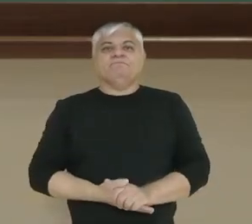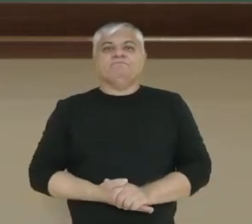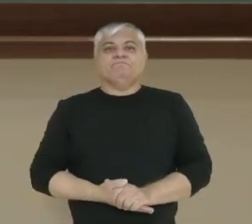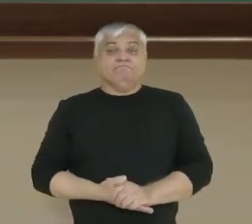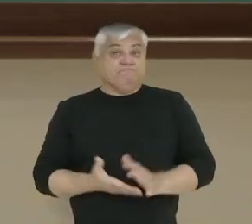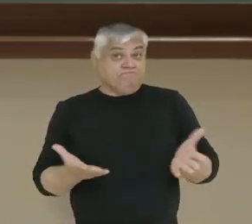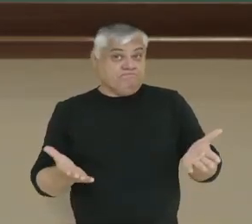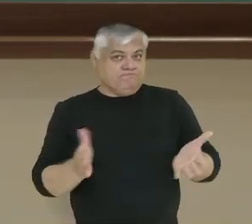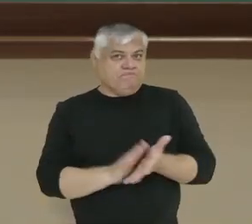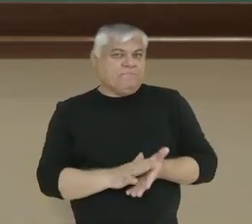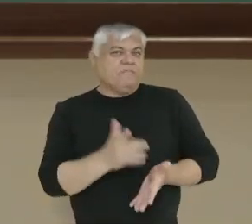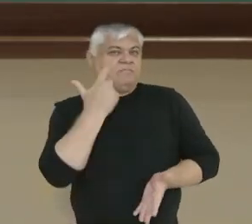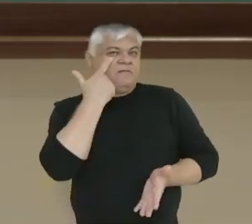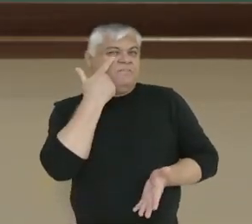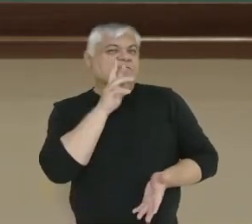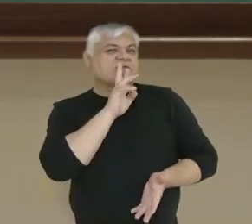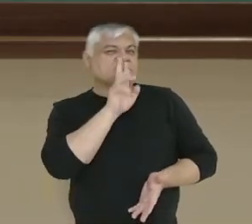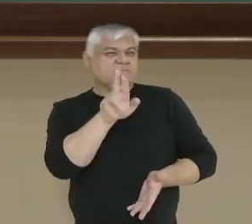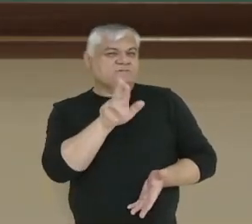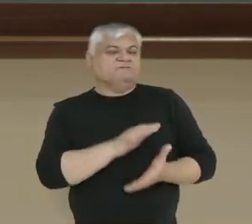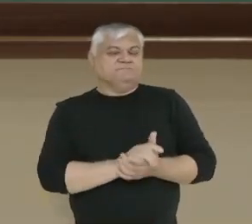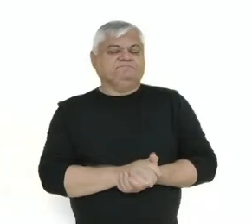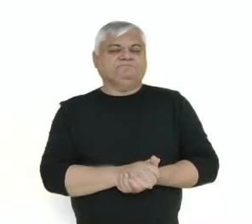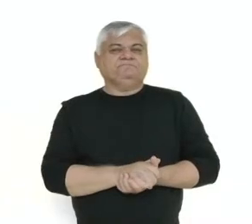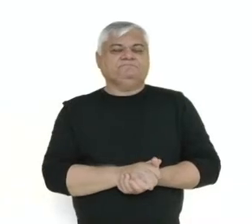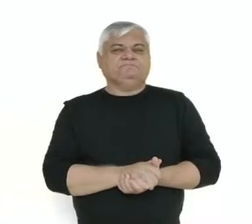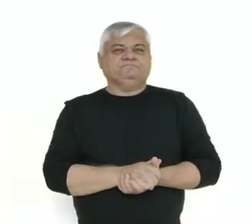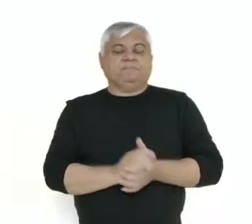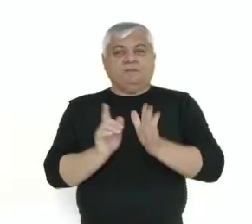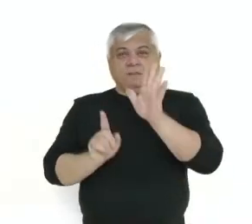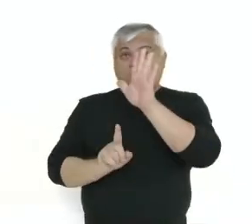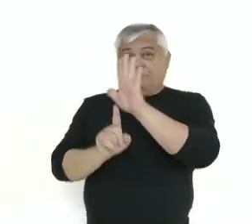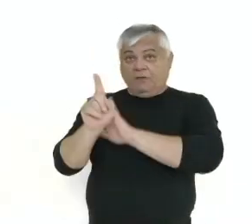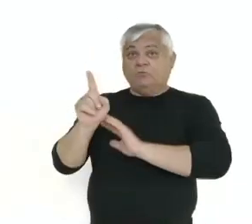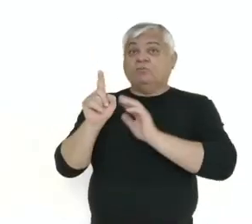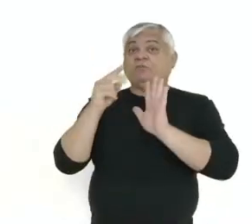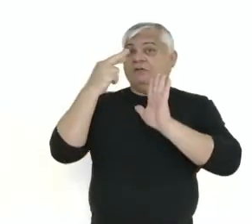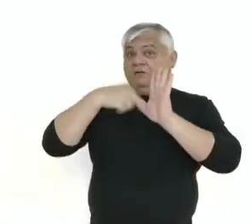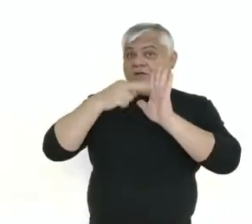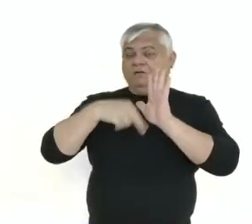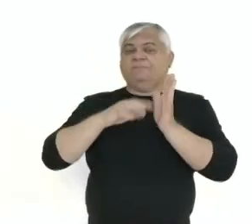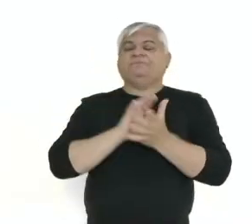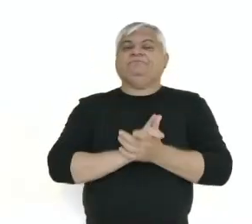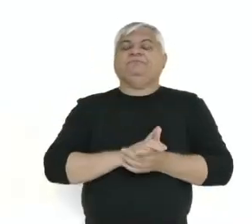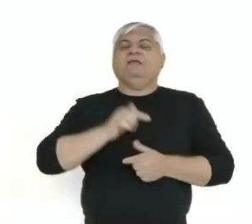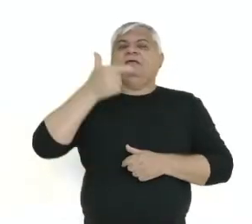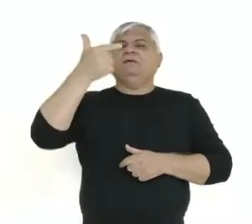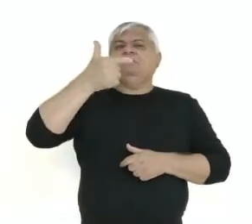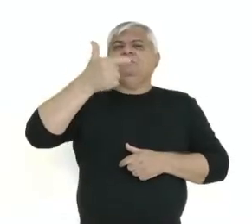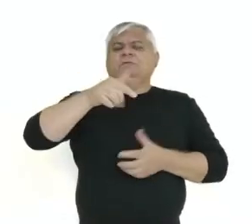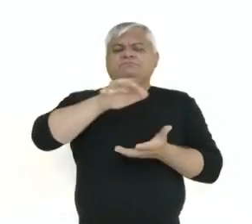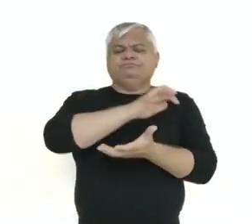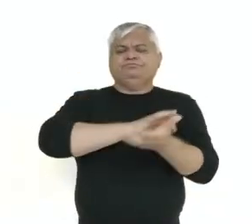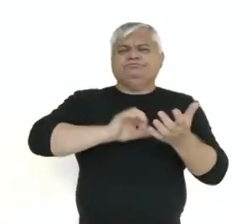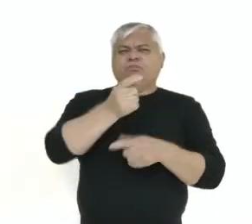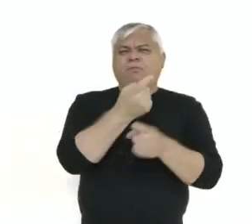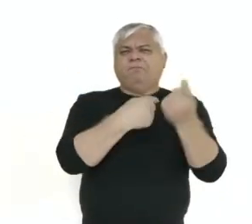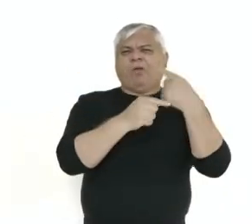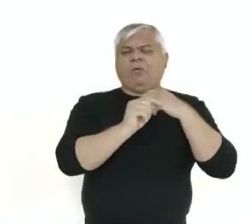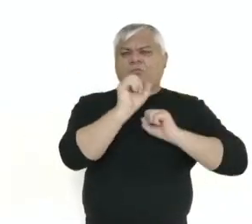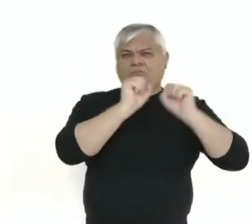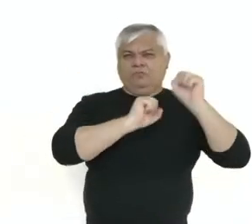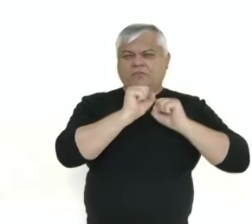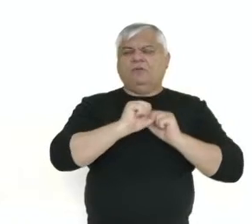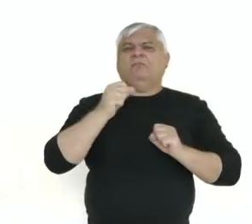E aí, pessoal, vamos dar uma olhada nessa pergunta? Olha só, aqui diz o seguinte: a segunda revolução industrial possui